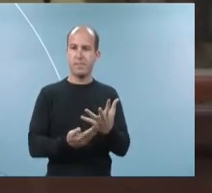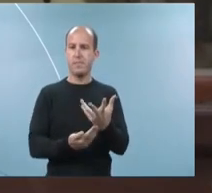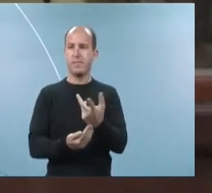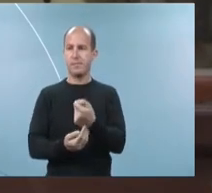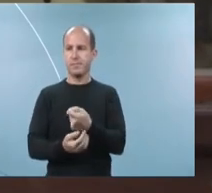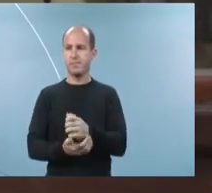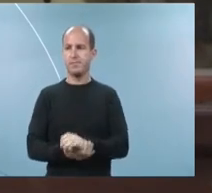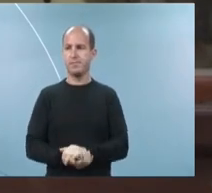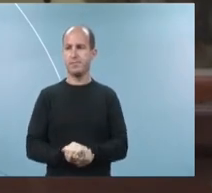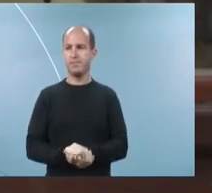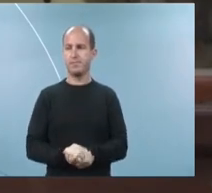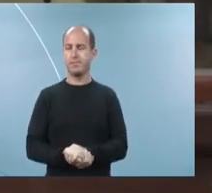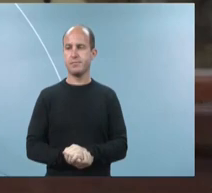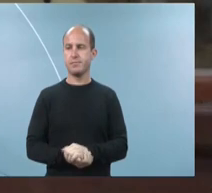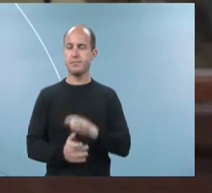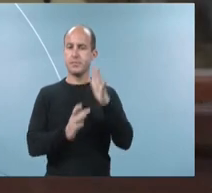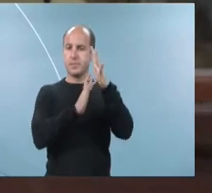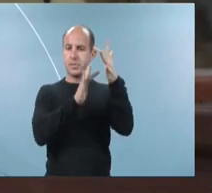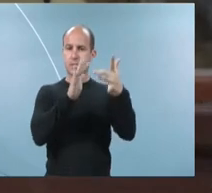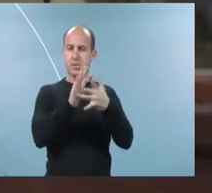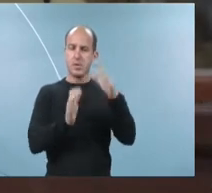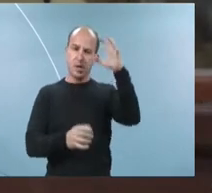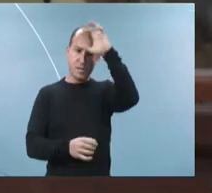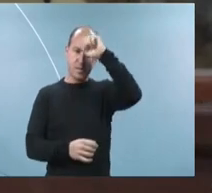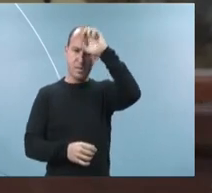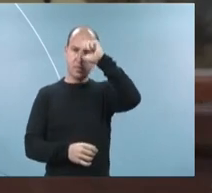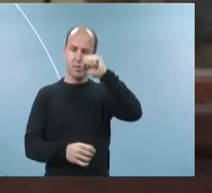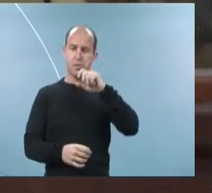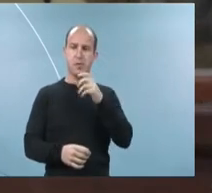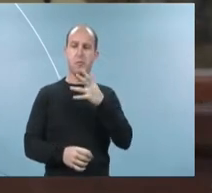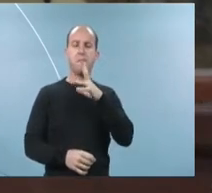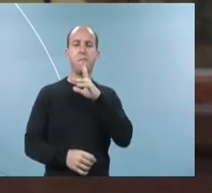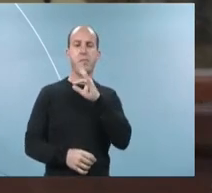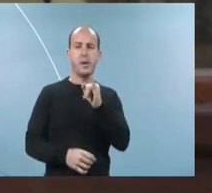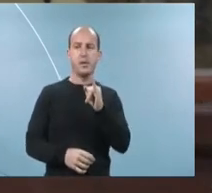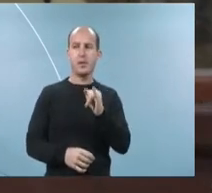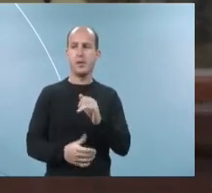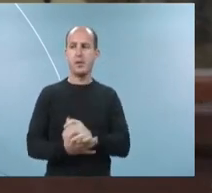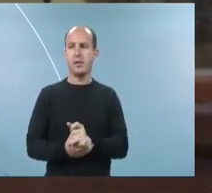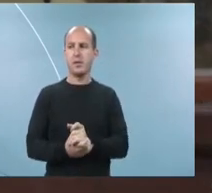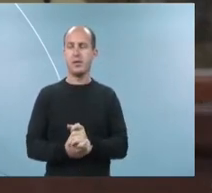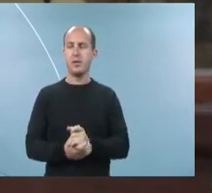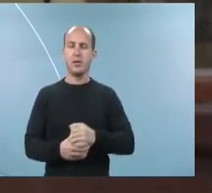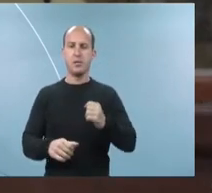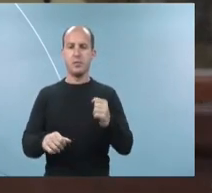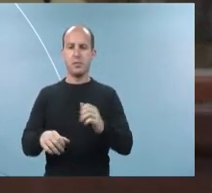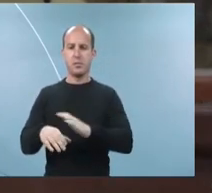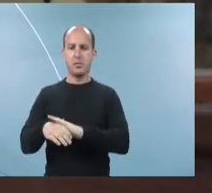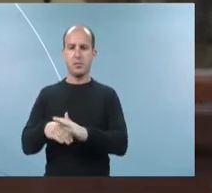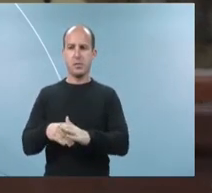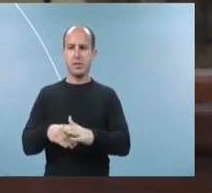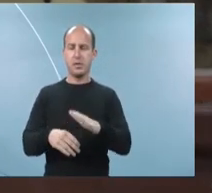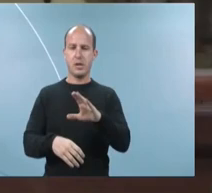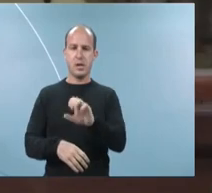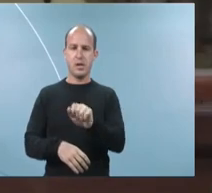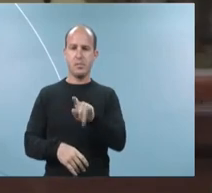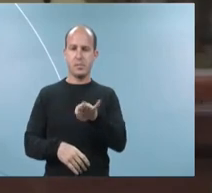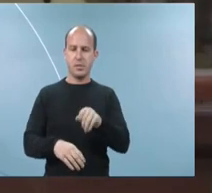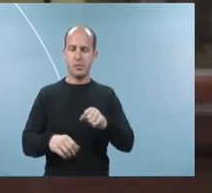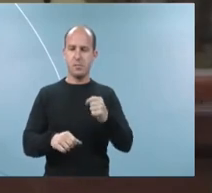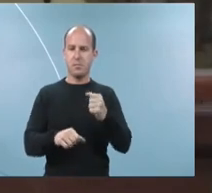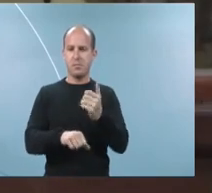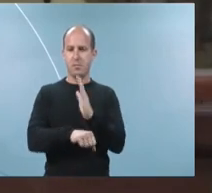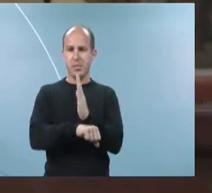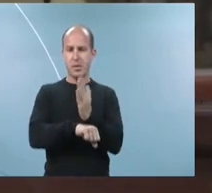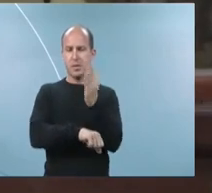artesão. Jesus aprendeu com o pai a arte de carpinteiro. Assim, hoje, São